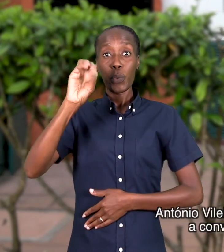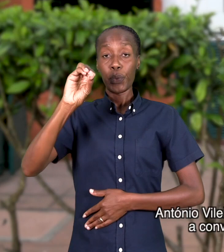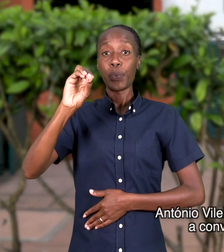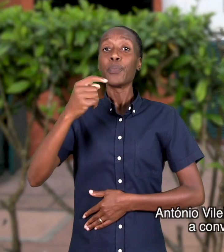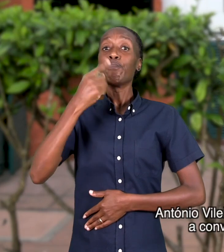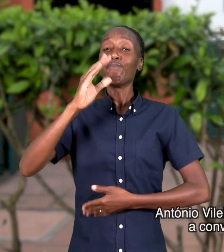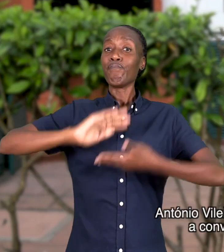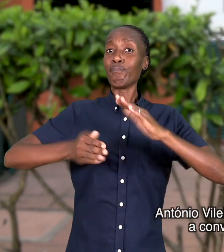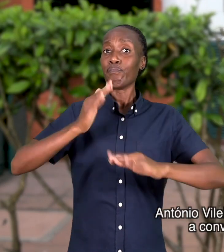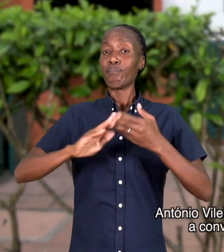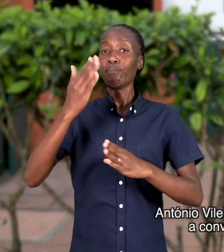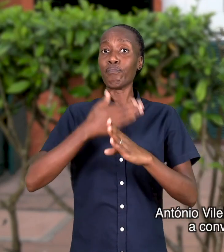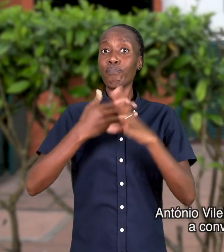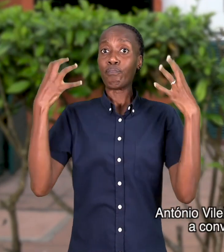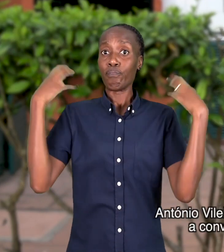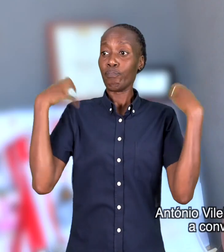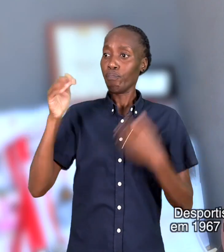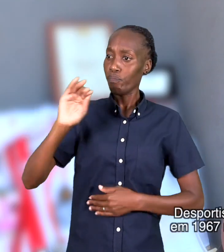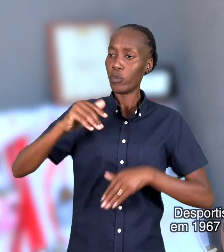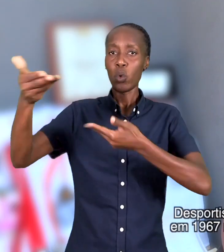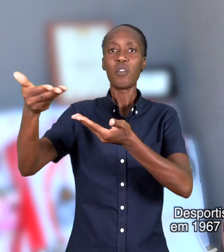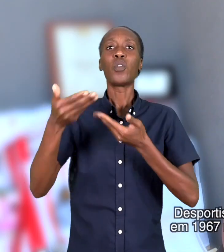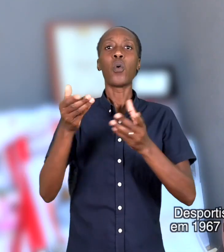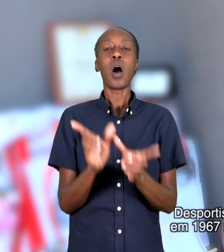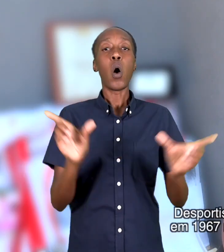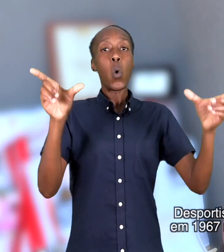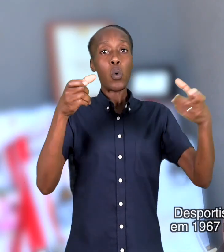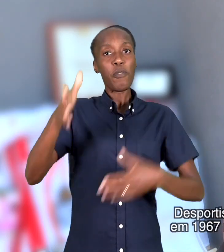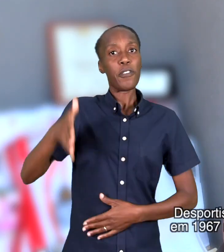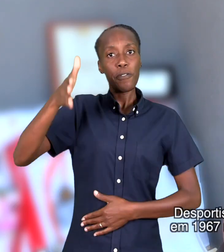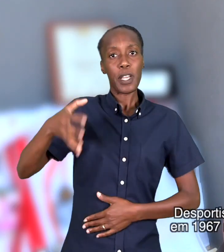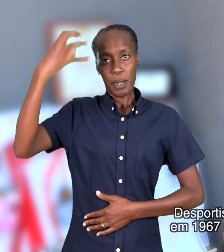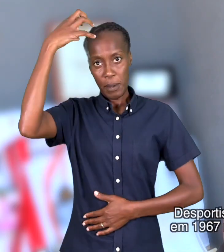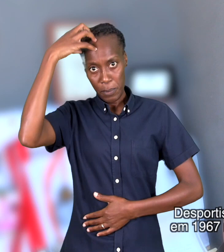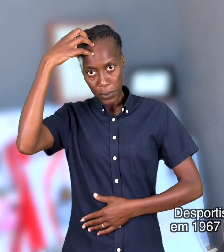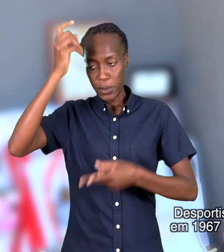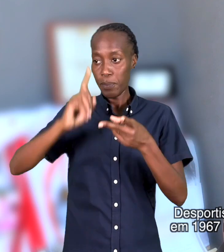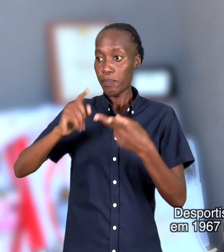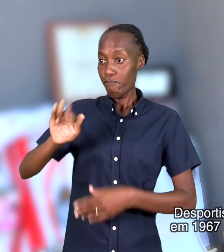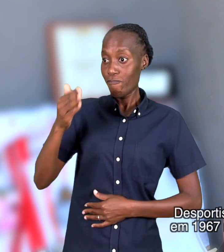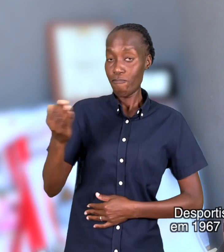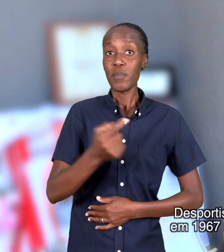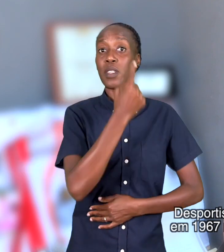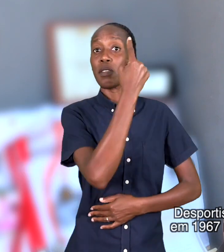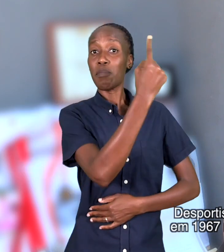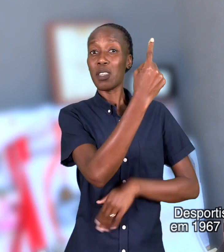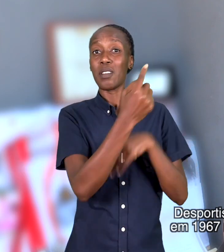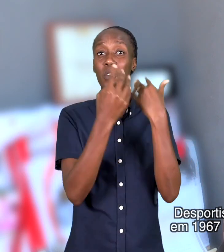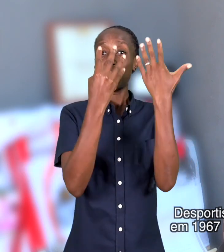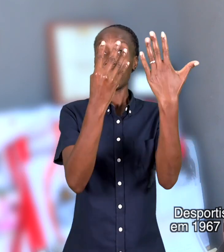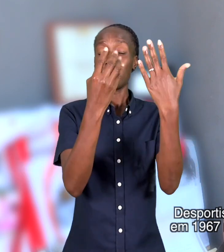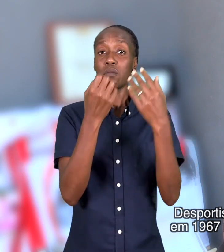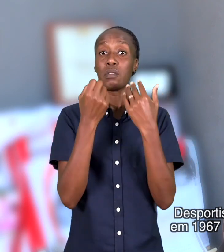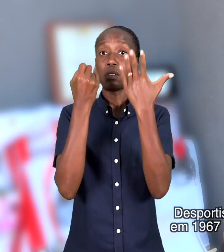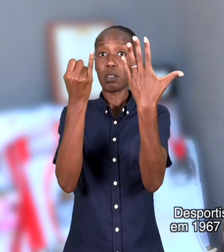convidou ao clube ferroviário do Maputo. Desportista, desde os anos 1967.